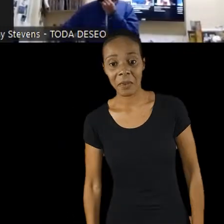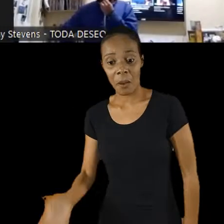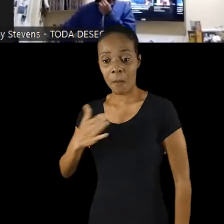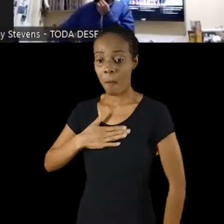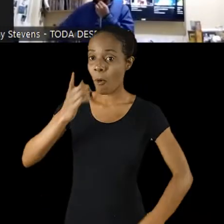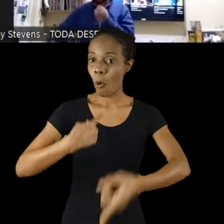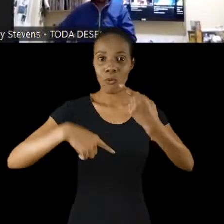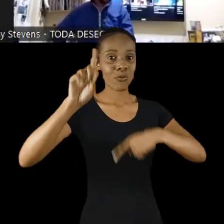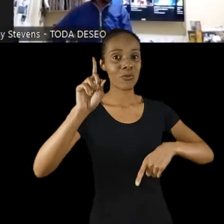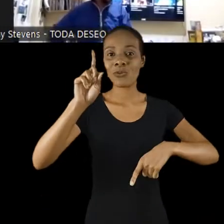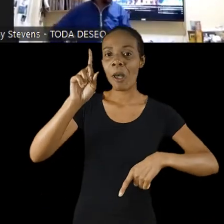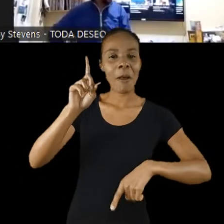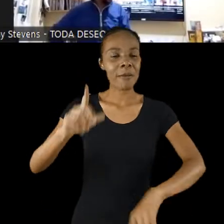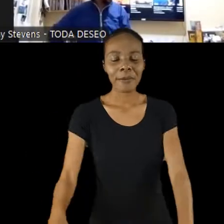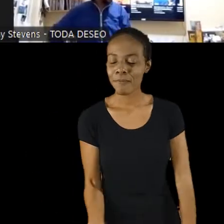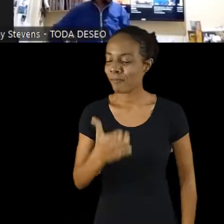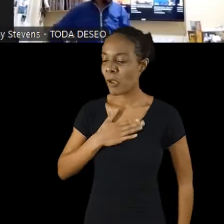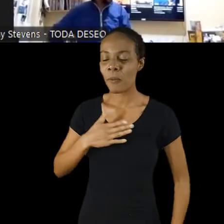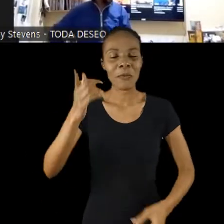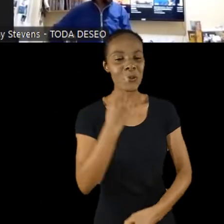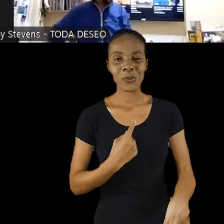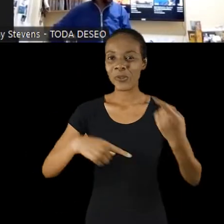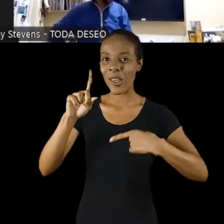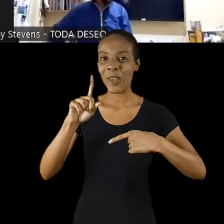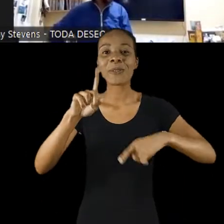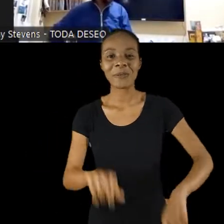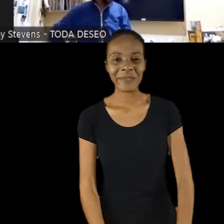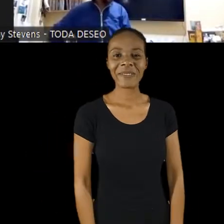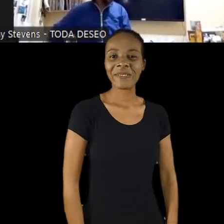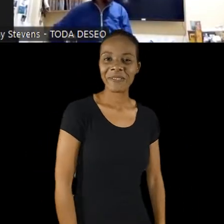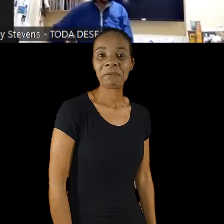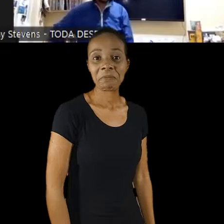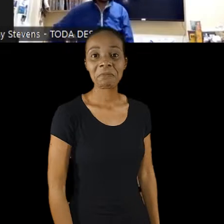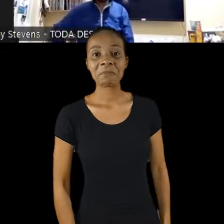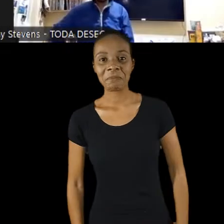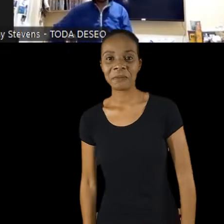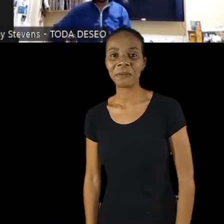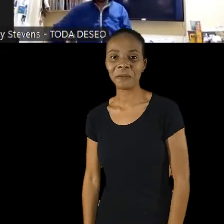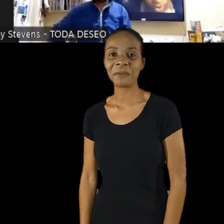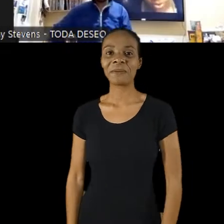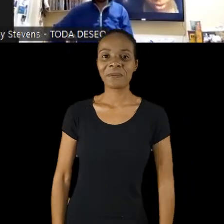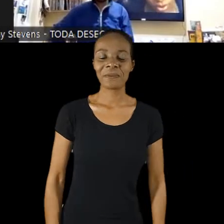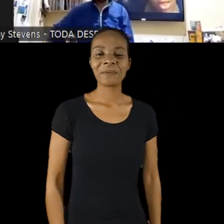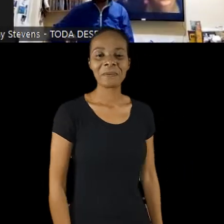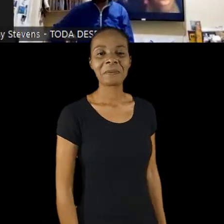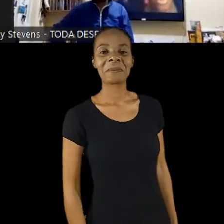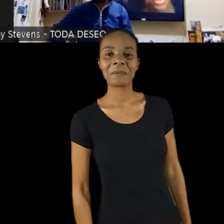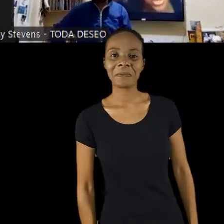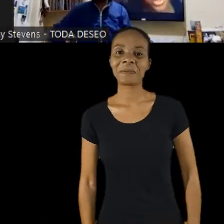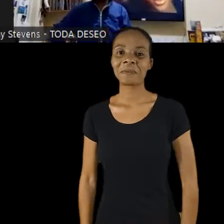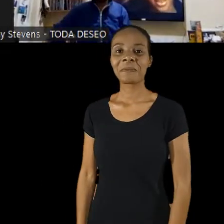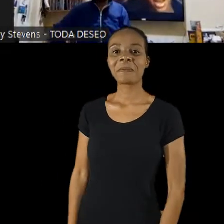Meu sucesso. Meu sucesso. Meu sucesso. Liga a TV, assiste meu sucesso.